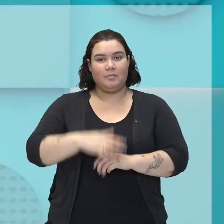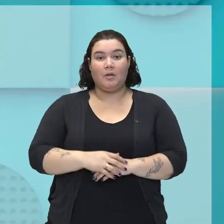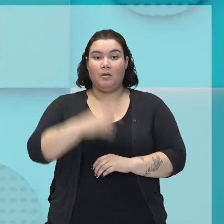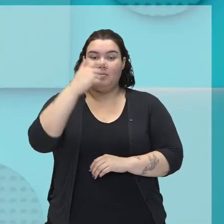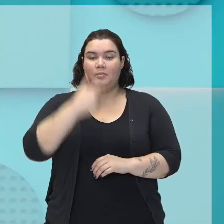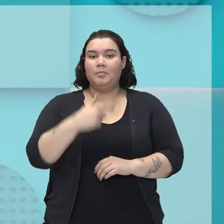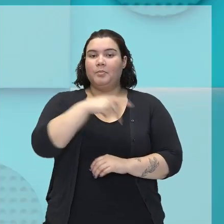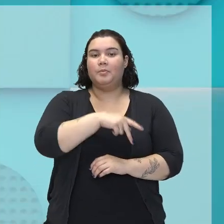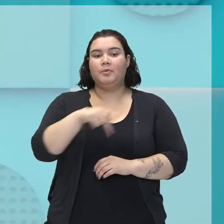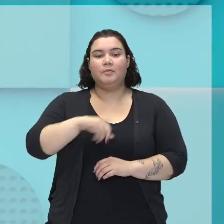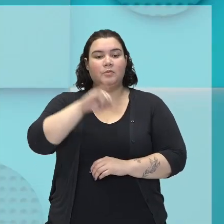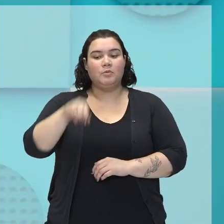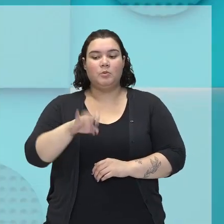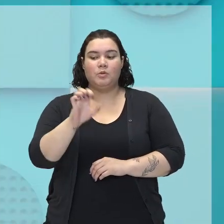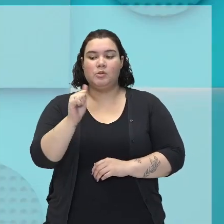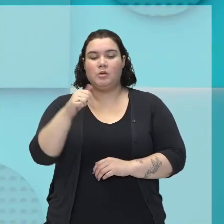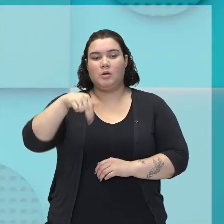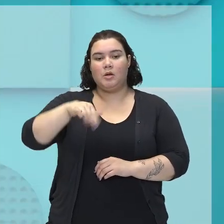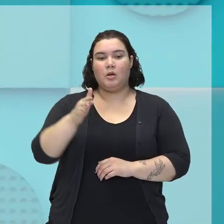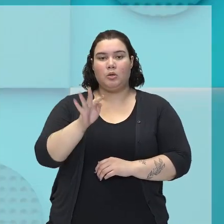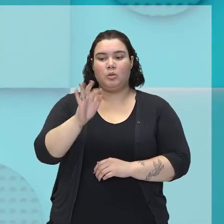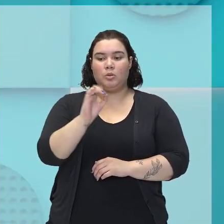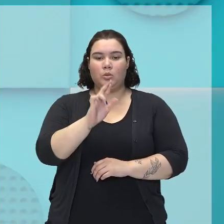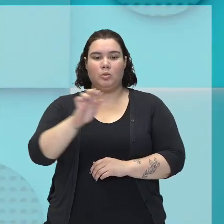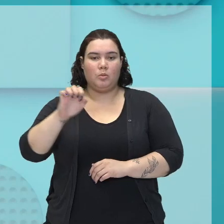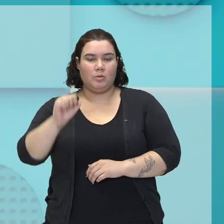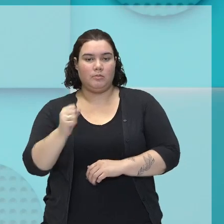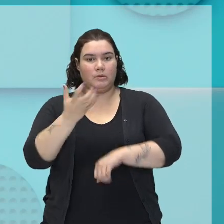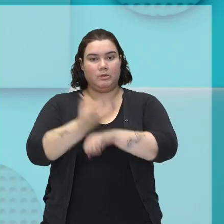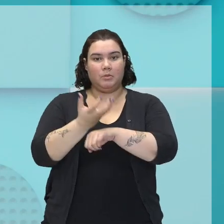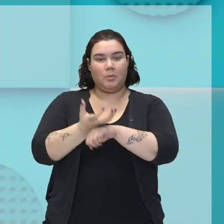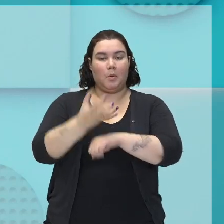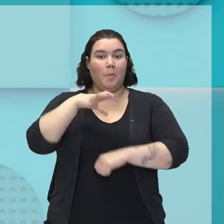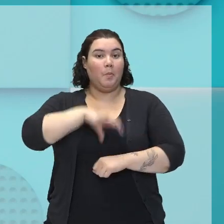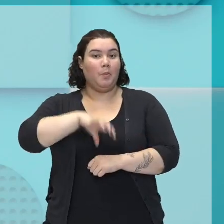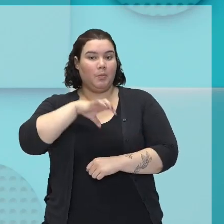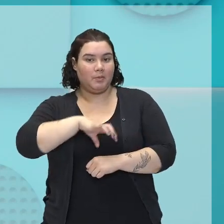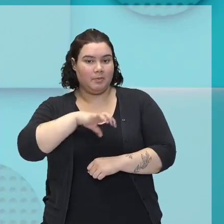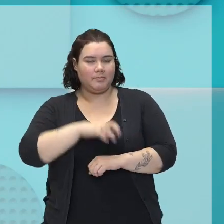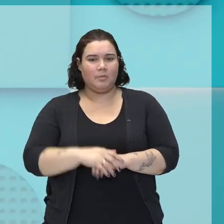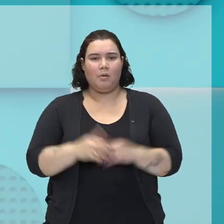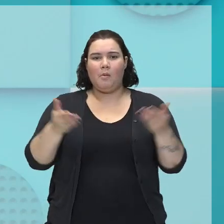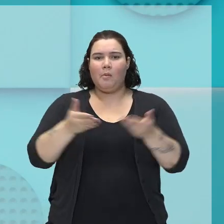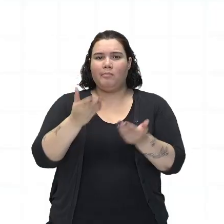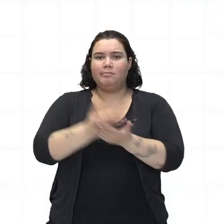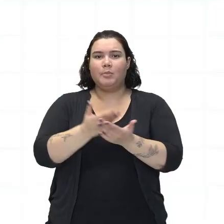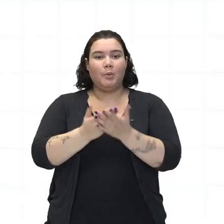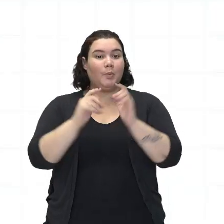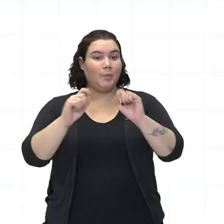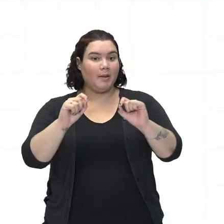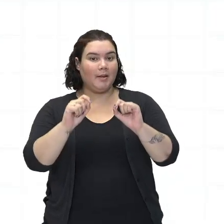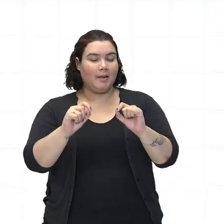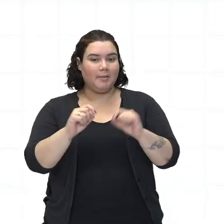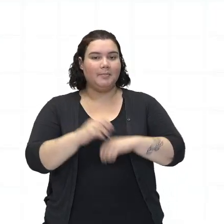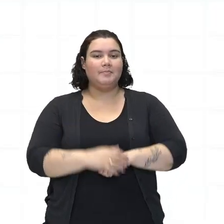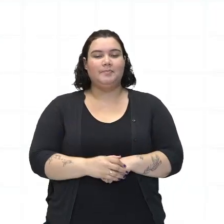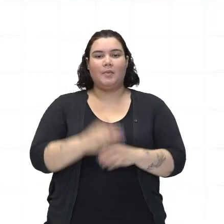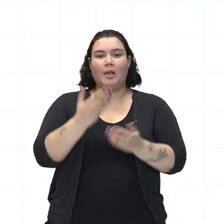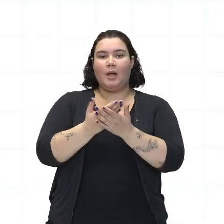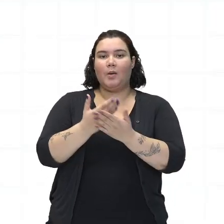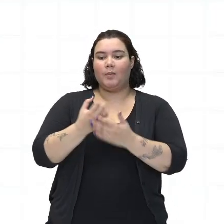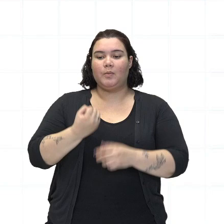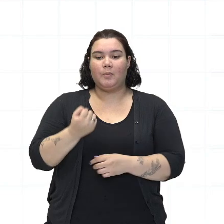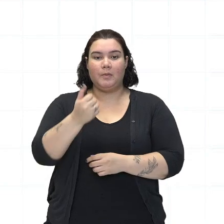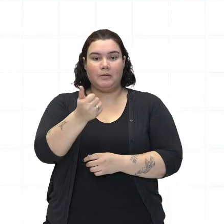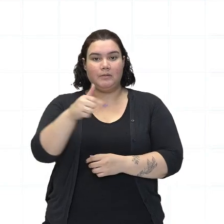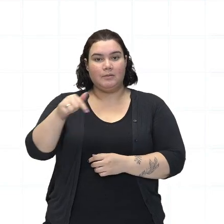sou o professor Jean Torres, do componente de Língua Portuguesa. Bora dar uma olhadinha no que a gente vai ter na nossa aula. Aula